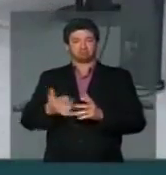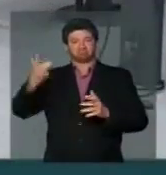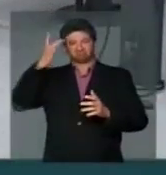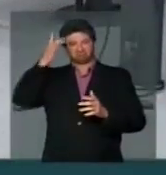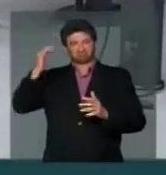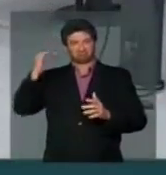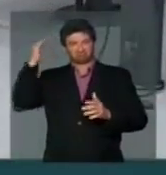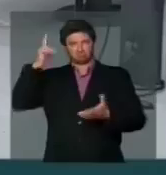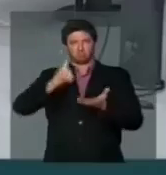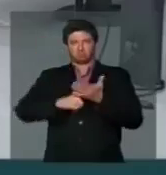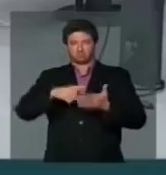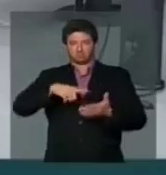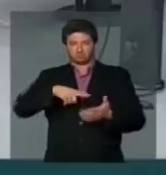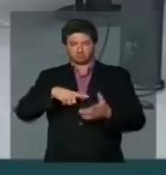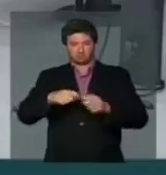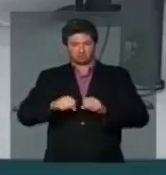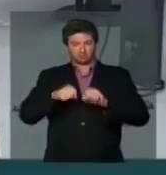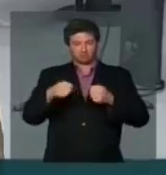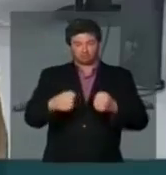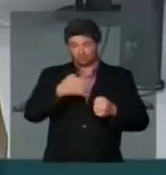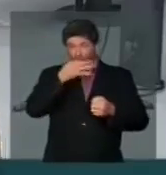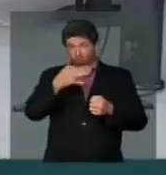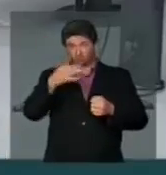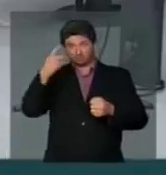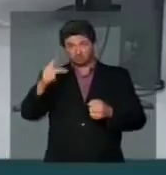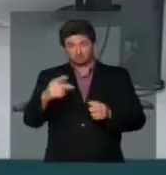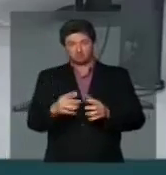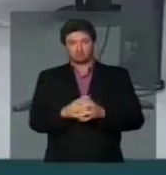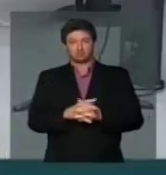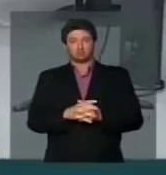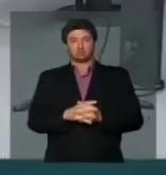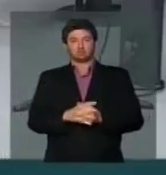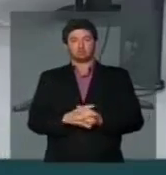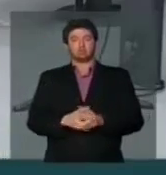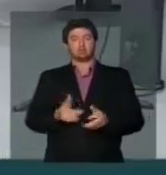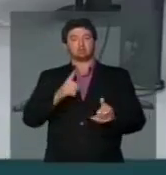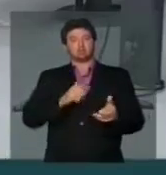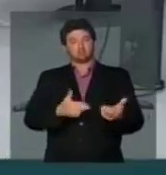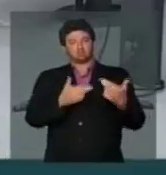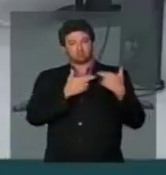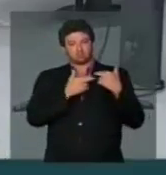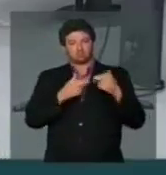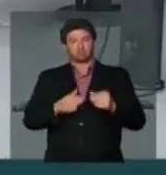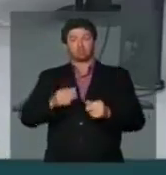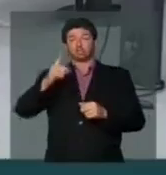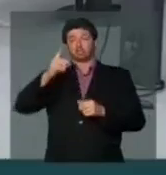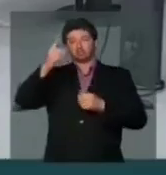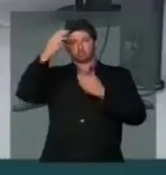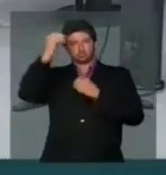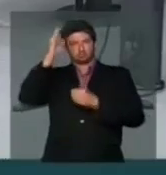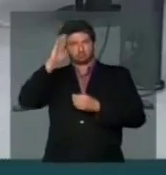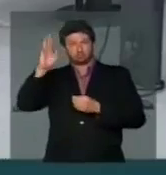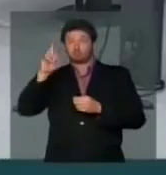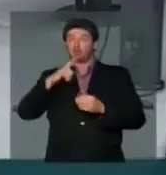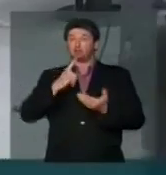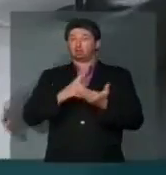altivez, com comprometimento, defendendo seus pontos de vista de uma forma responsável, diplomática e, acima de tudo, comprometida com o